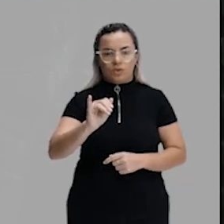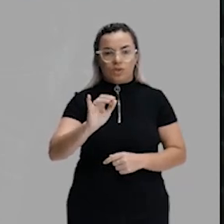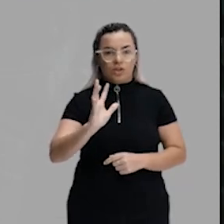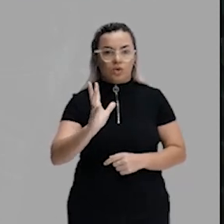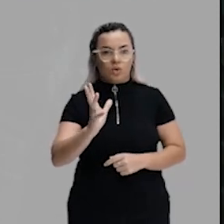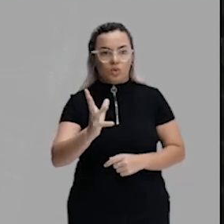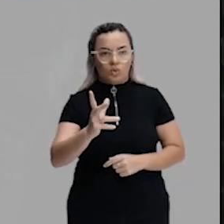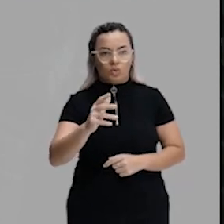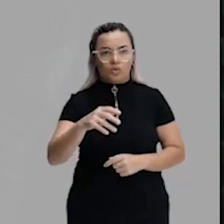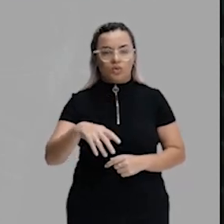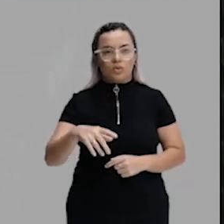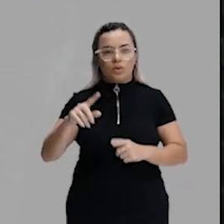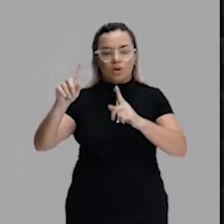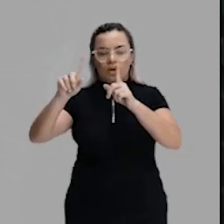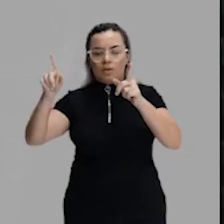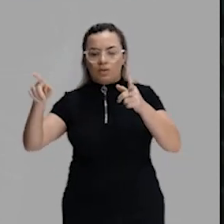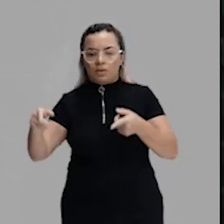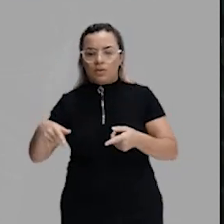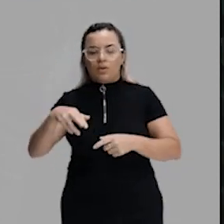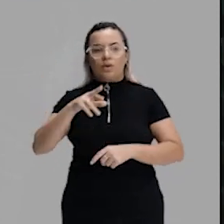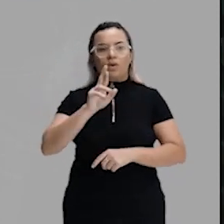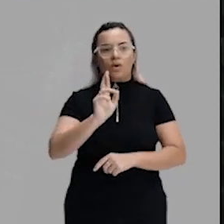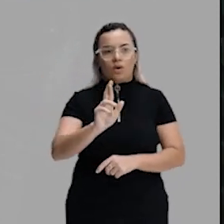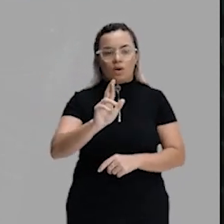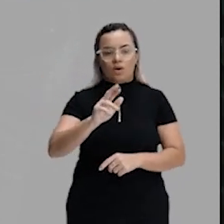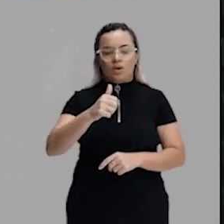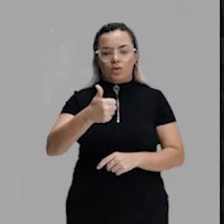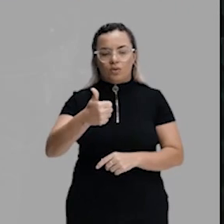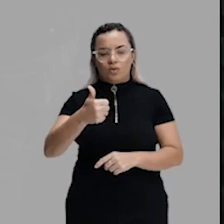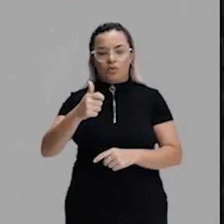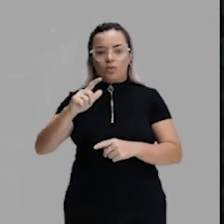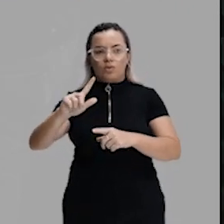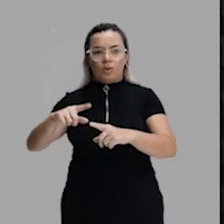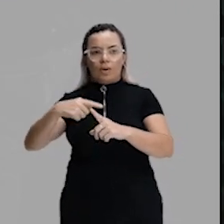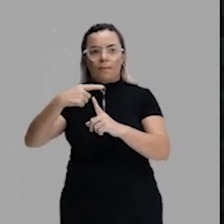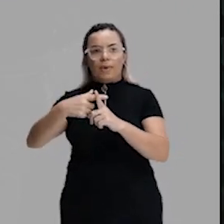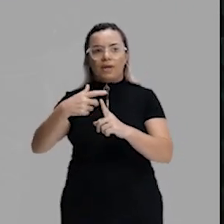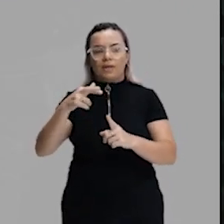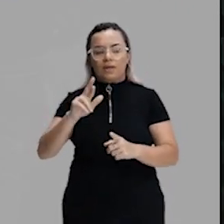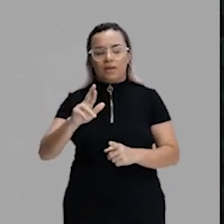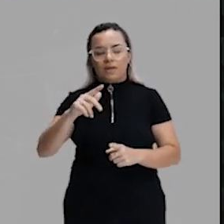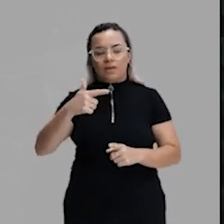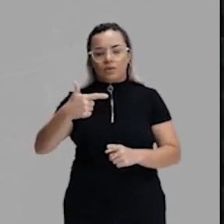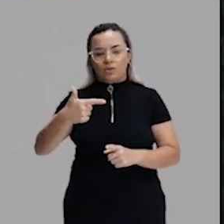R1 mais R2 mais R3 até